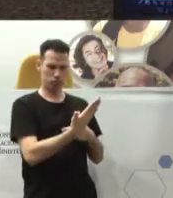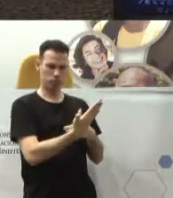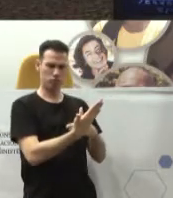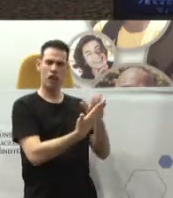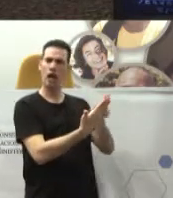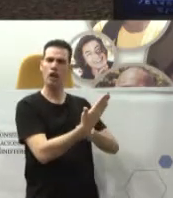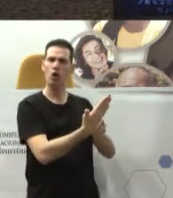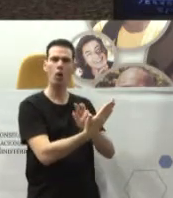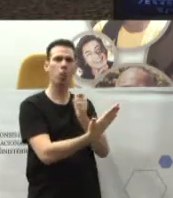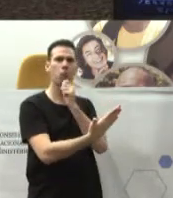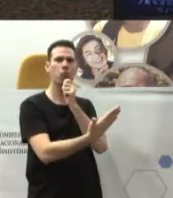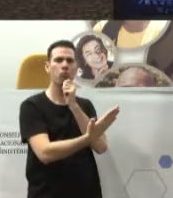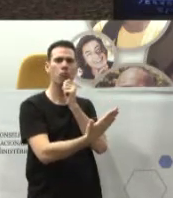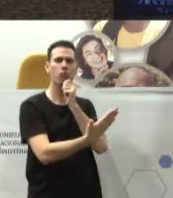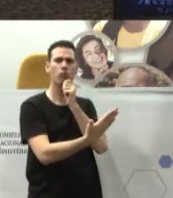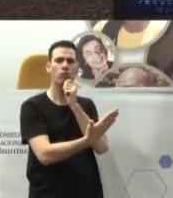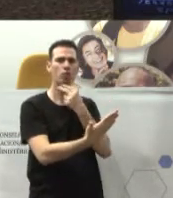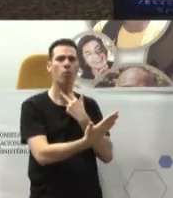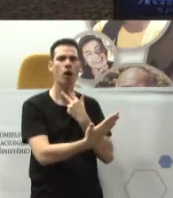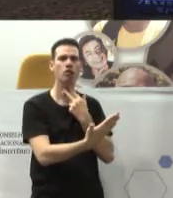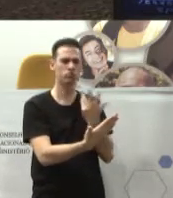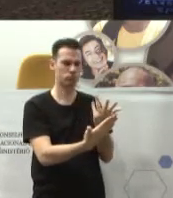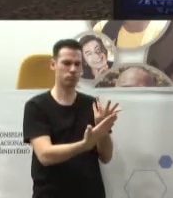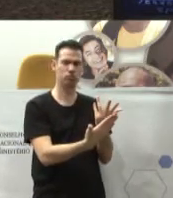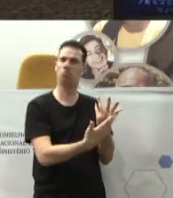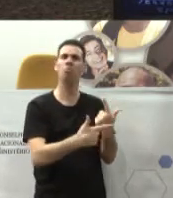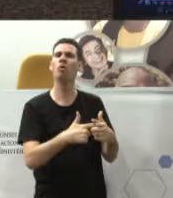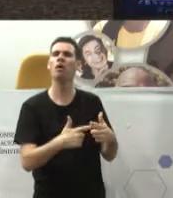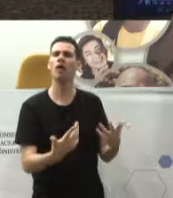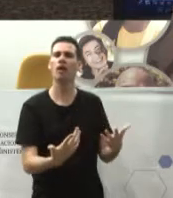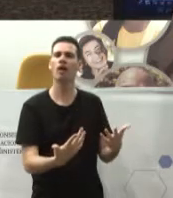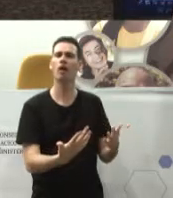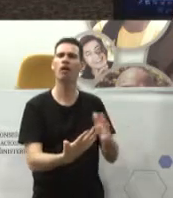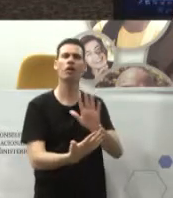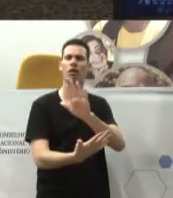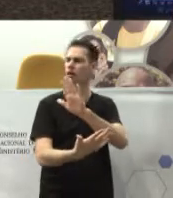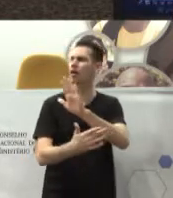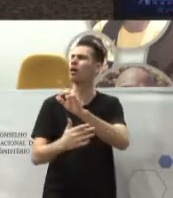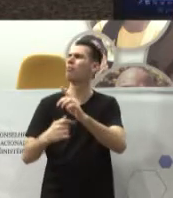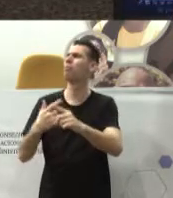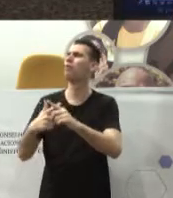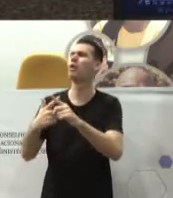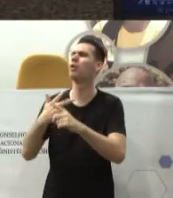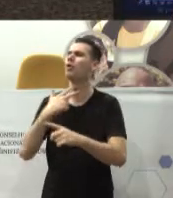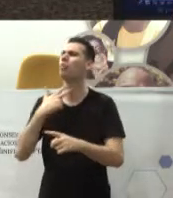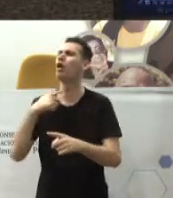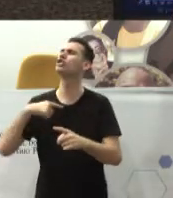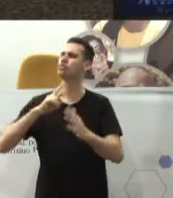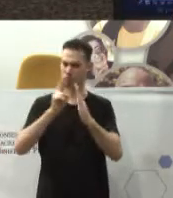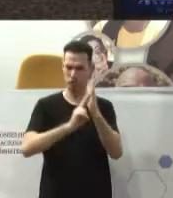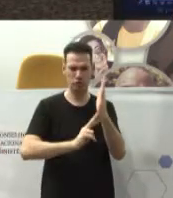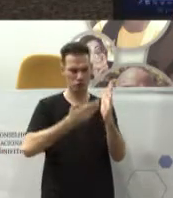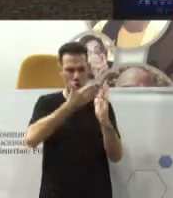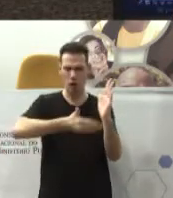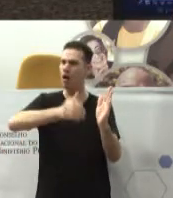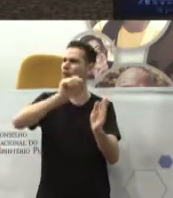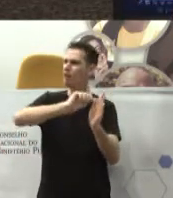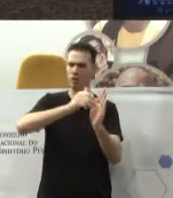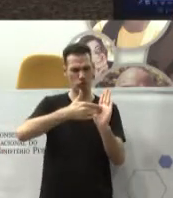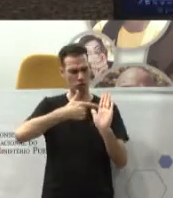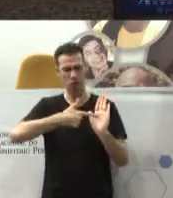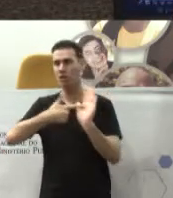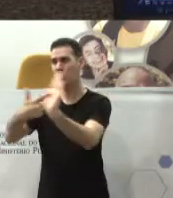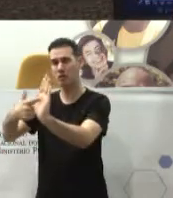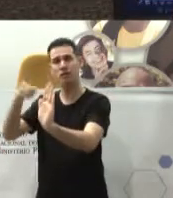relatório. Mas, espera aí, para que não preencher o relatório? Nós elaboramos um relatório, apresentamos